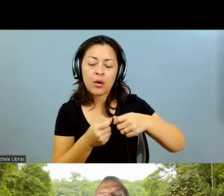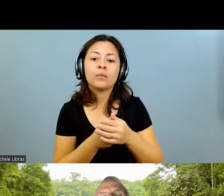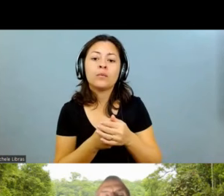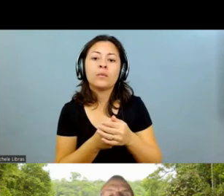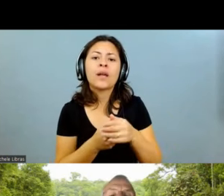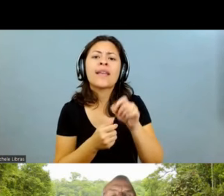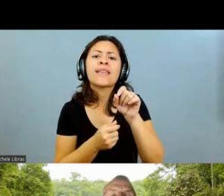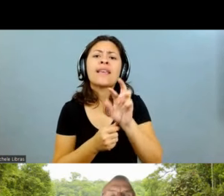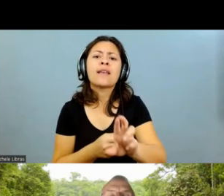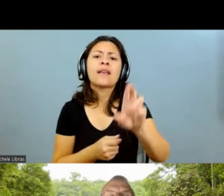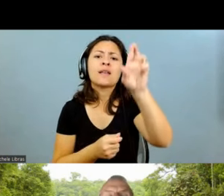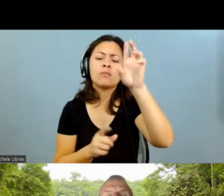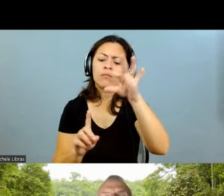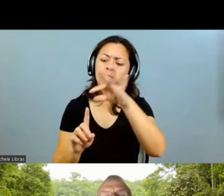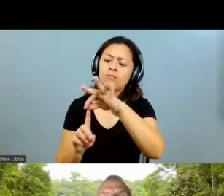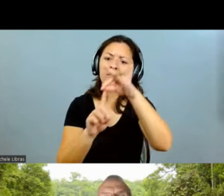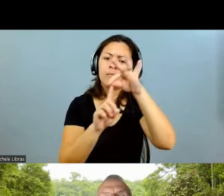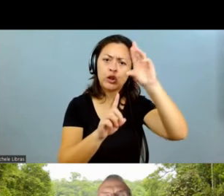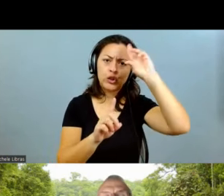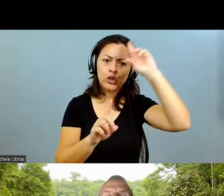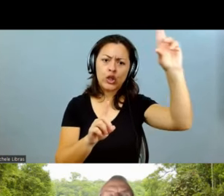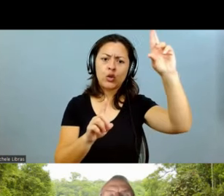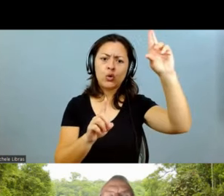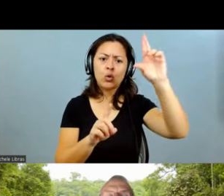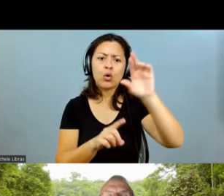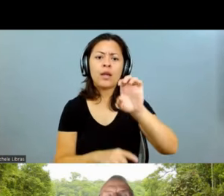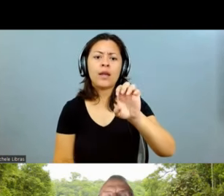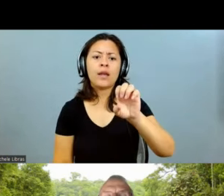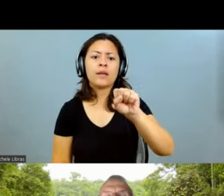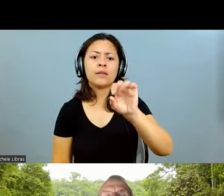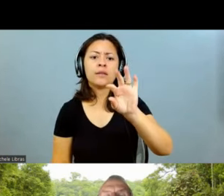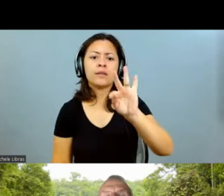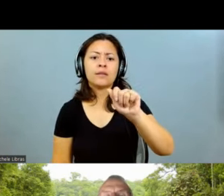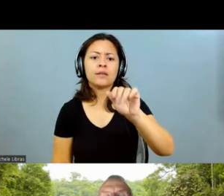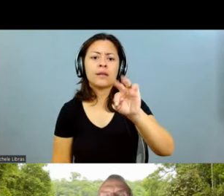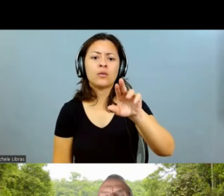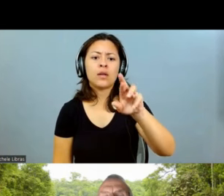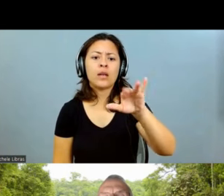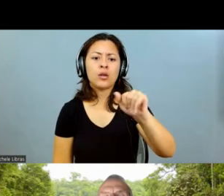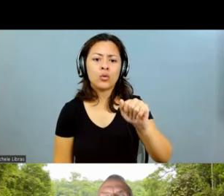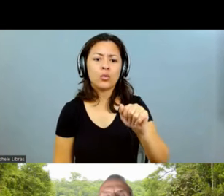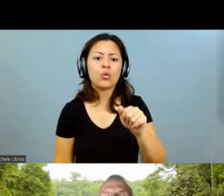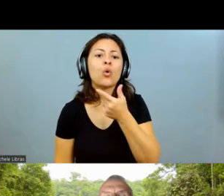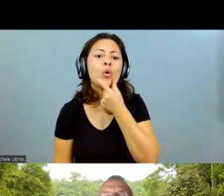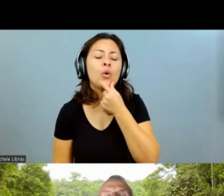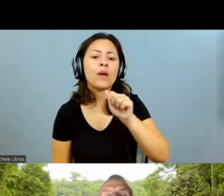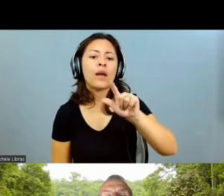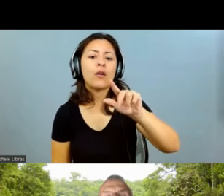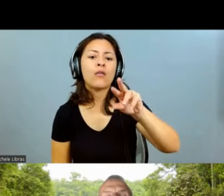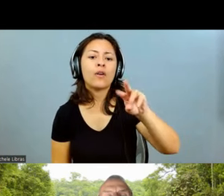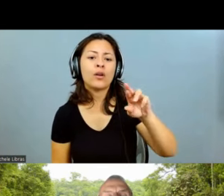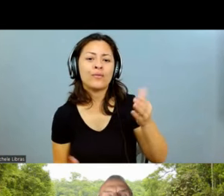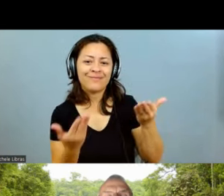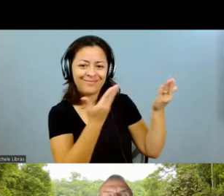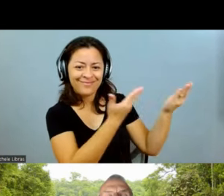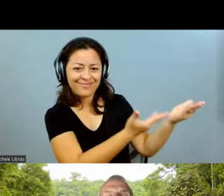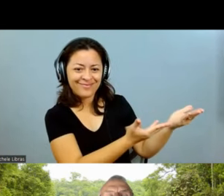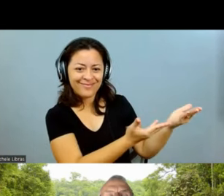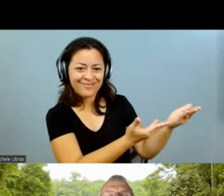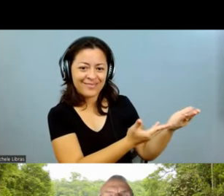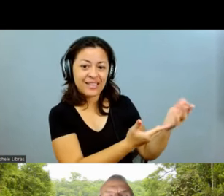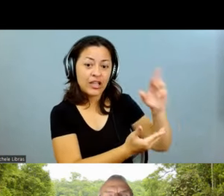nomeados como diretor estatutário o Senor Álvaro luí dille Gonçalves diretor de